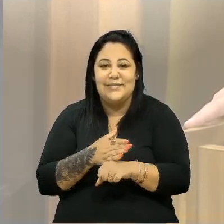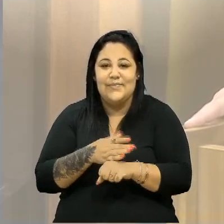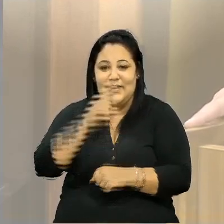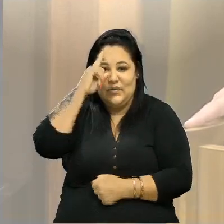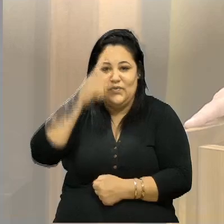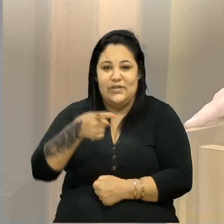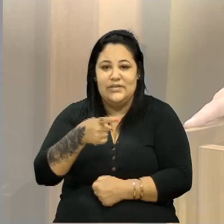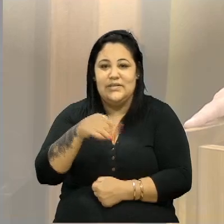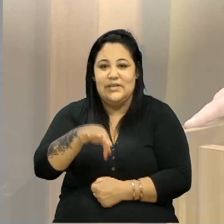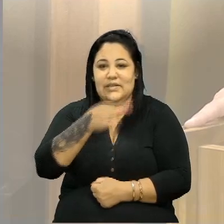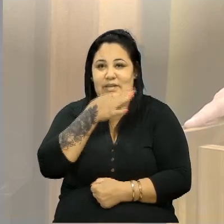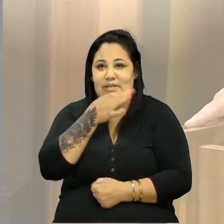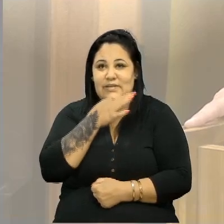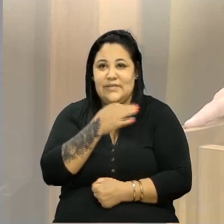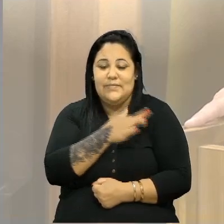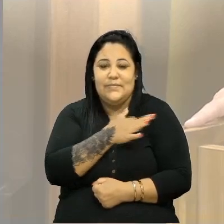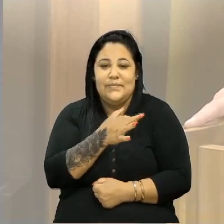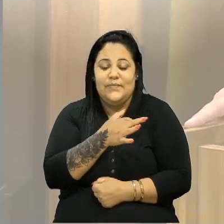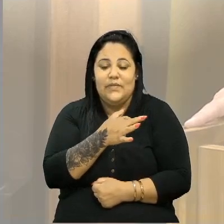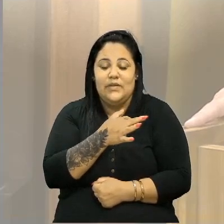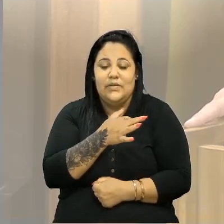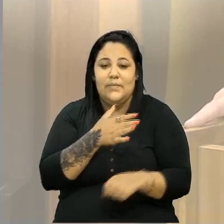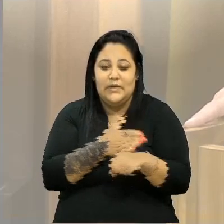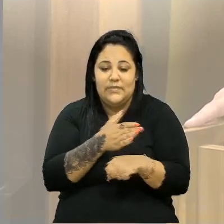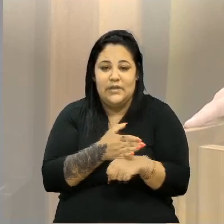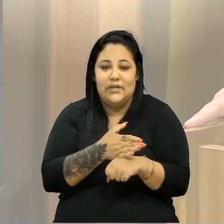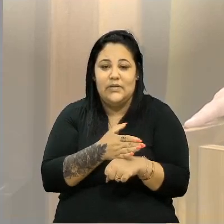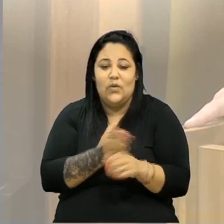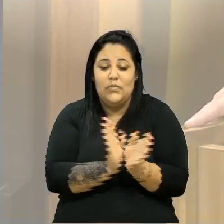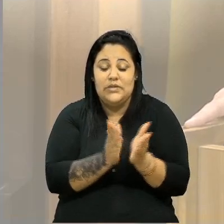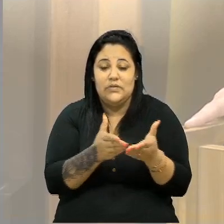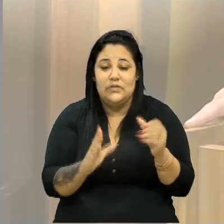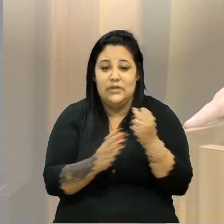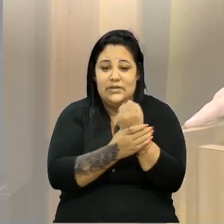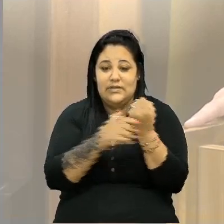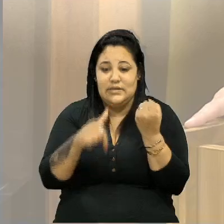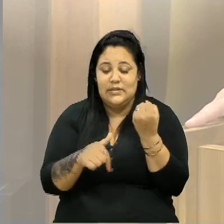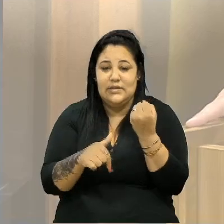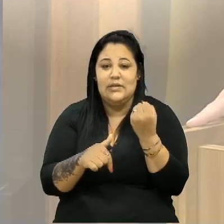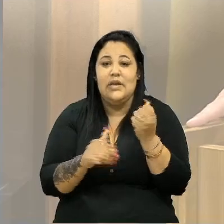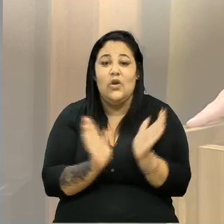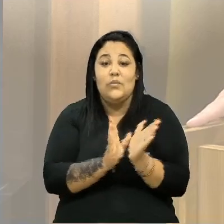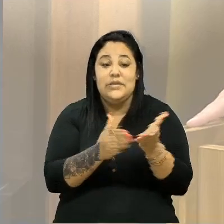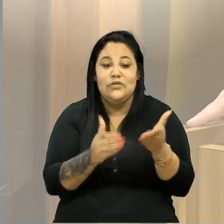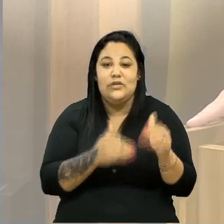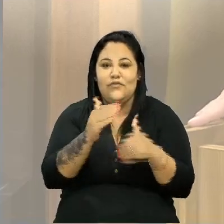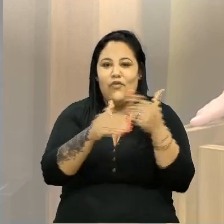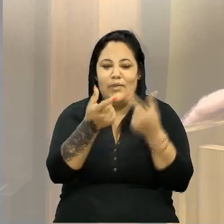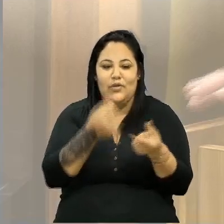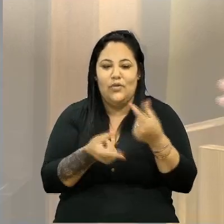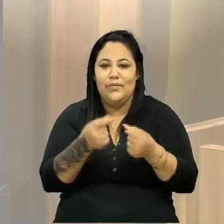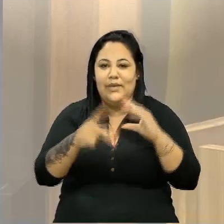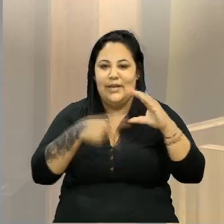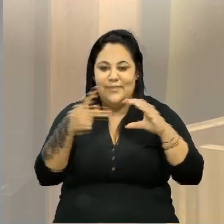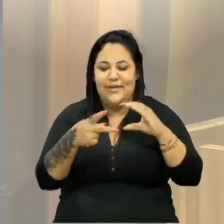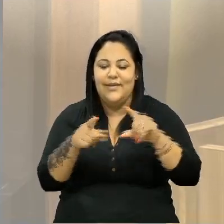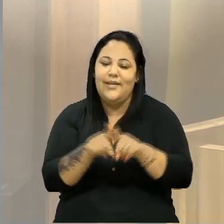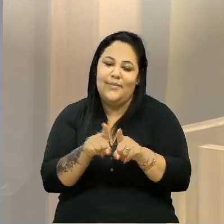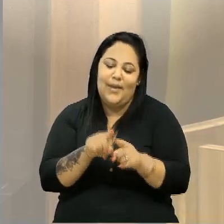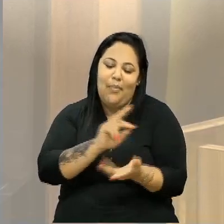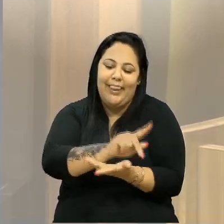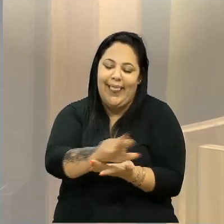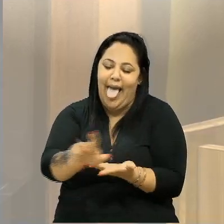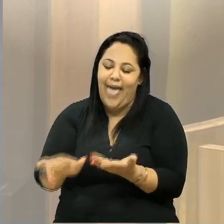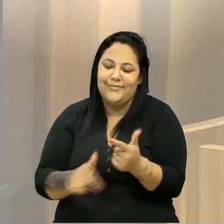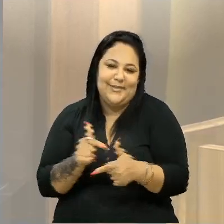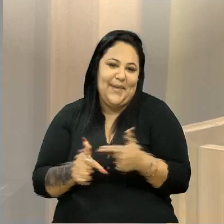Sul, membro da Comissão de Segurança da Câmara, membro da Comissão de Desenvolvimento Econômico da Câmara, e busquei e entreguei